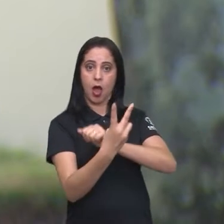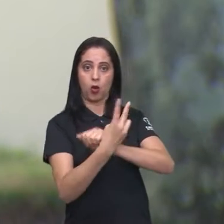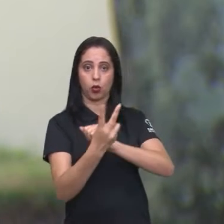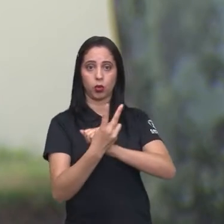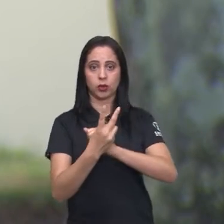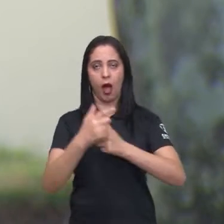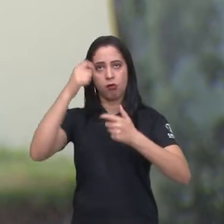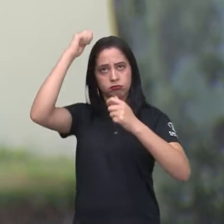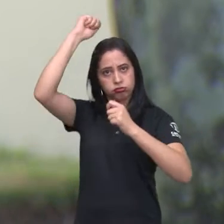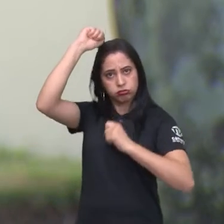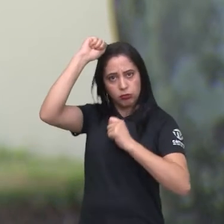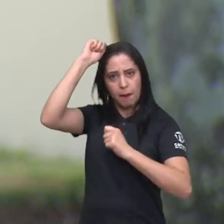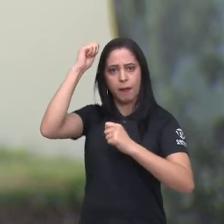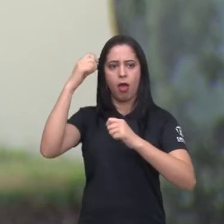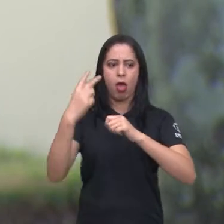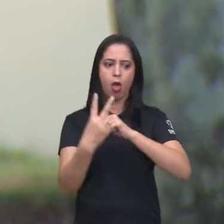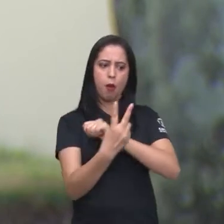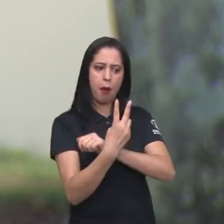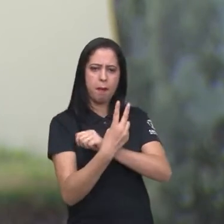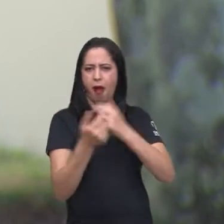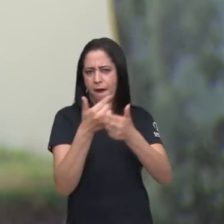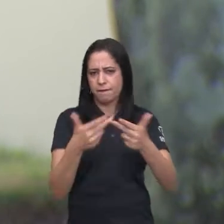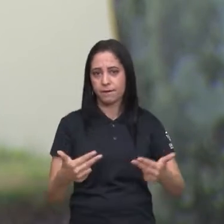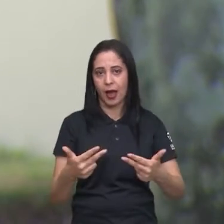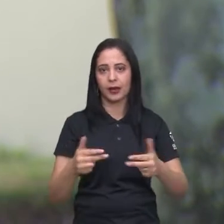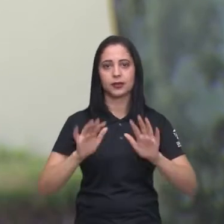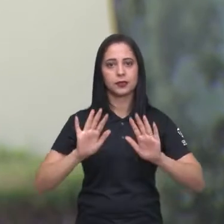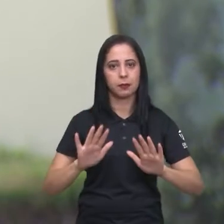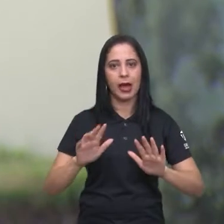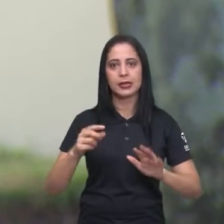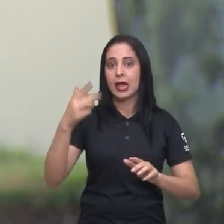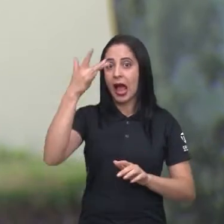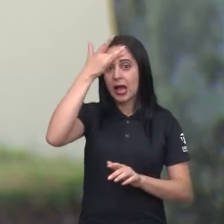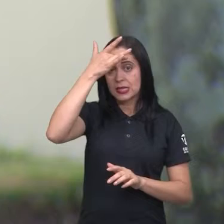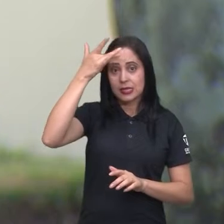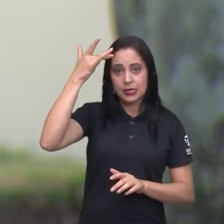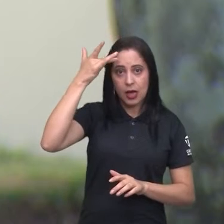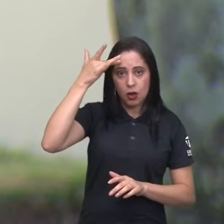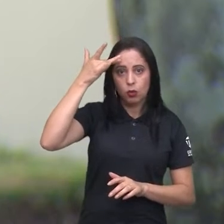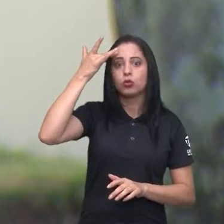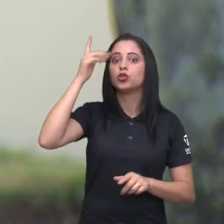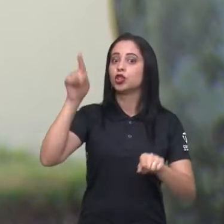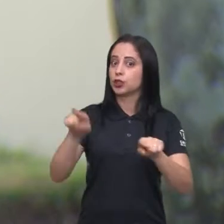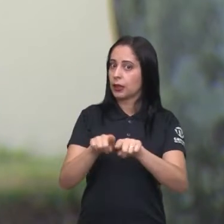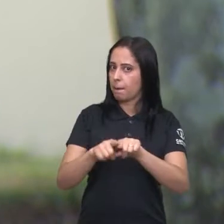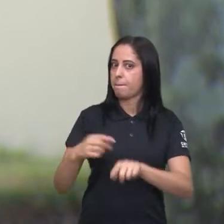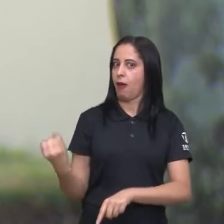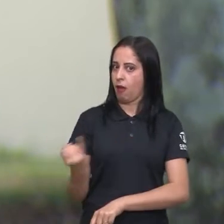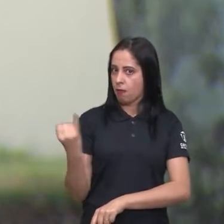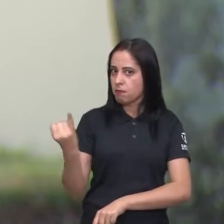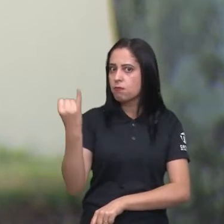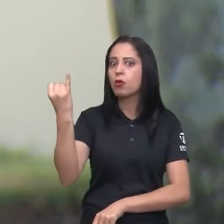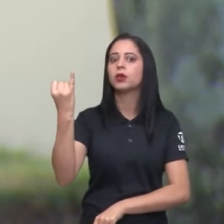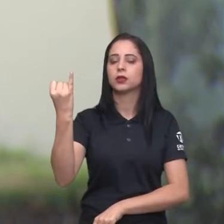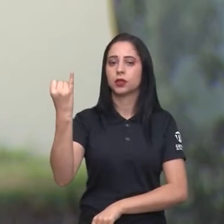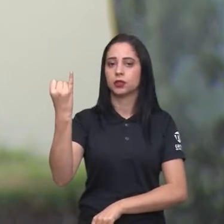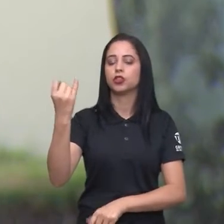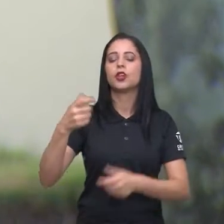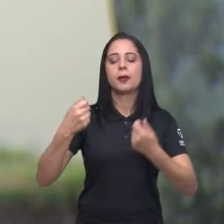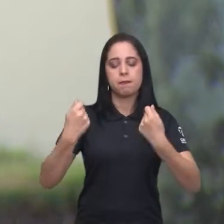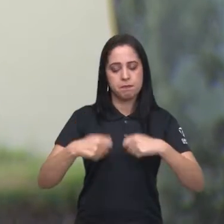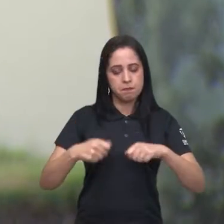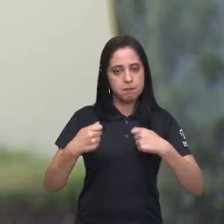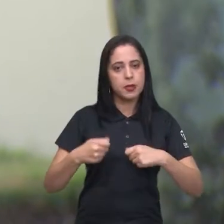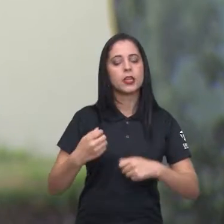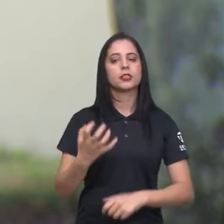segurança. Mas o tema vai muito além dos danos físicos ao corpo. A saúde mental do trabalhador também é importante